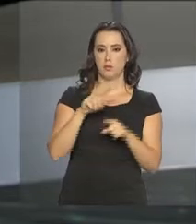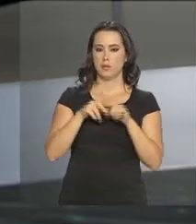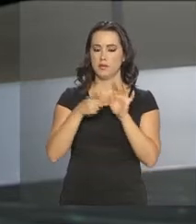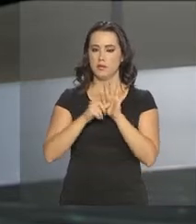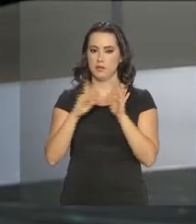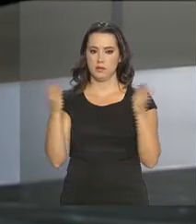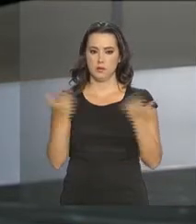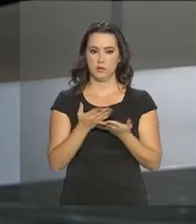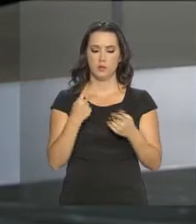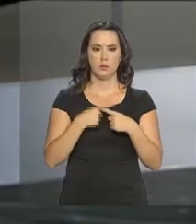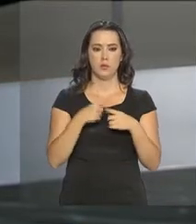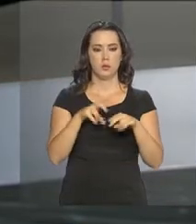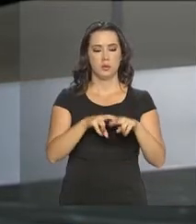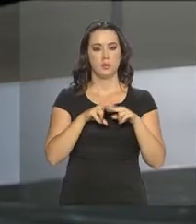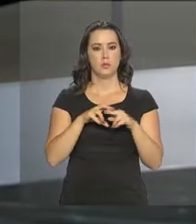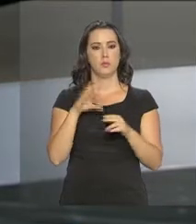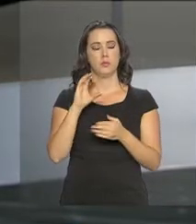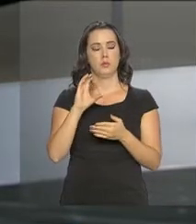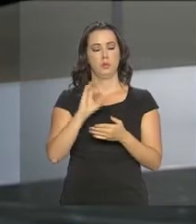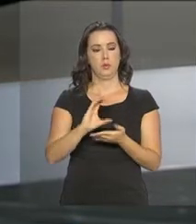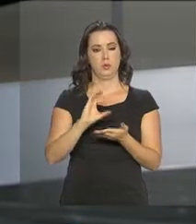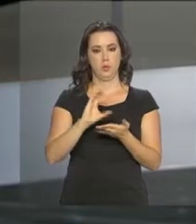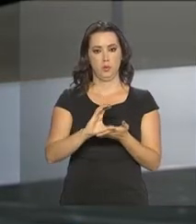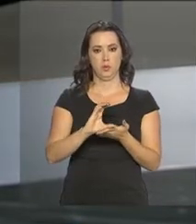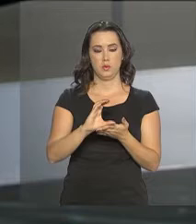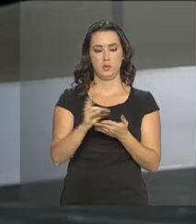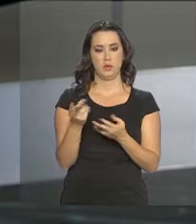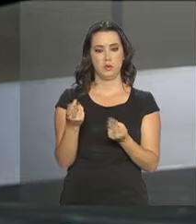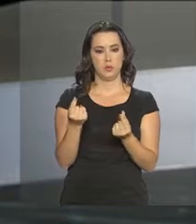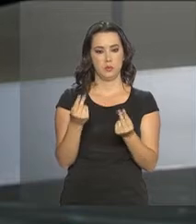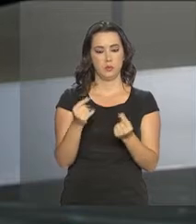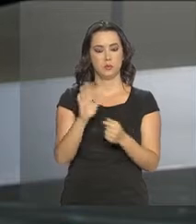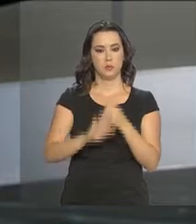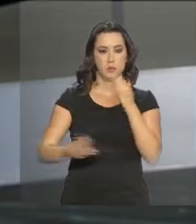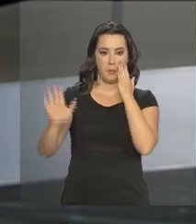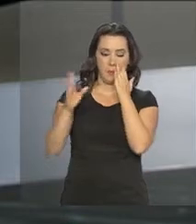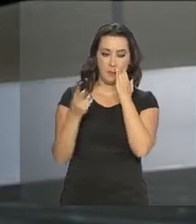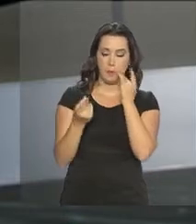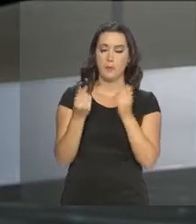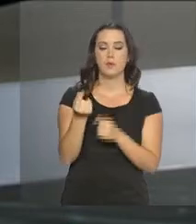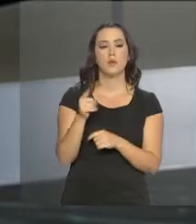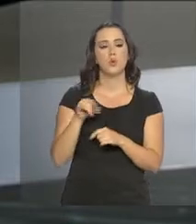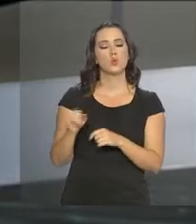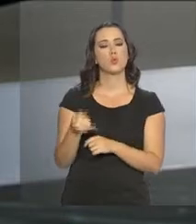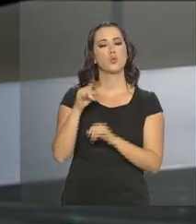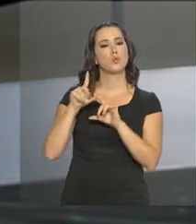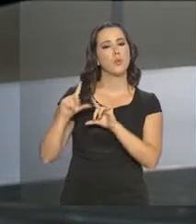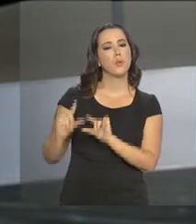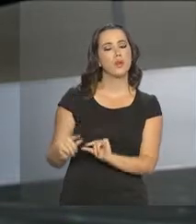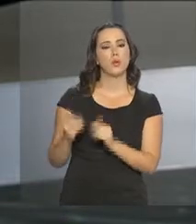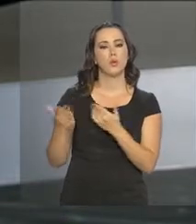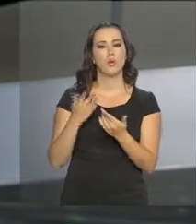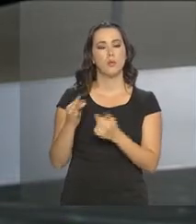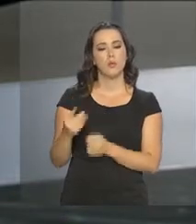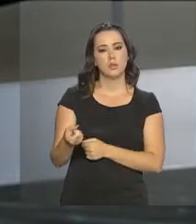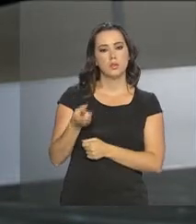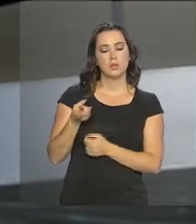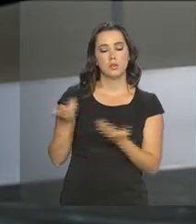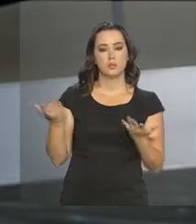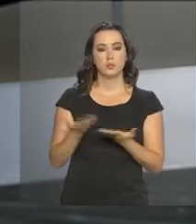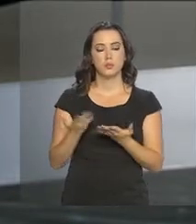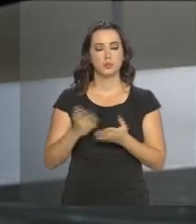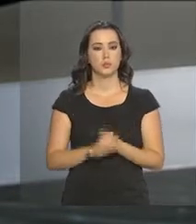antecipado pelo conselho monetário nacional essa modalidade oferece juros menores que a taxa do mercado